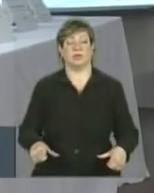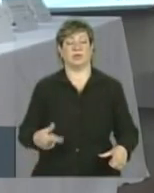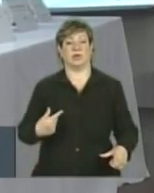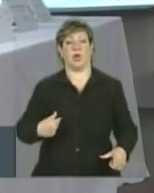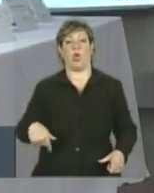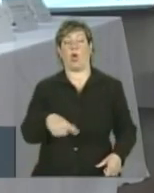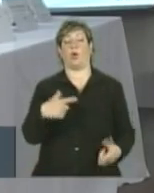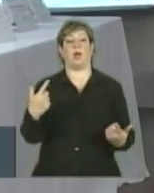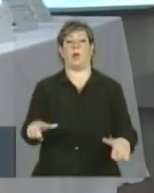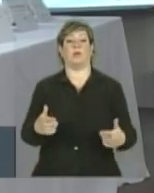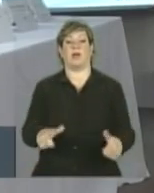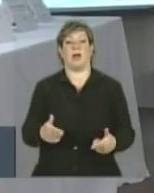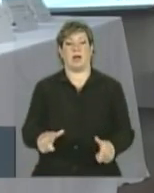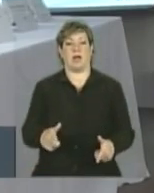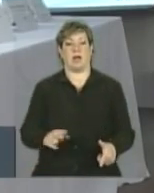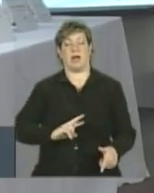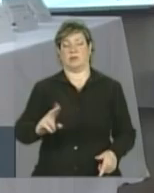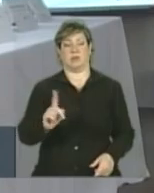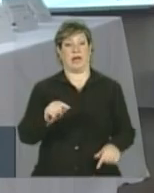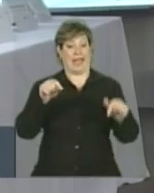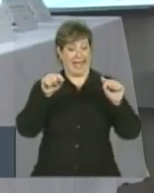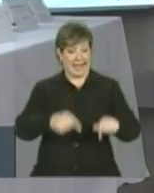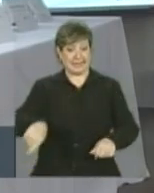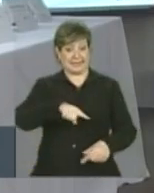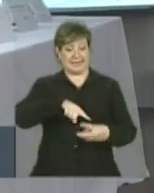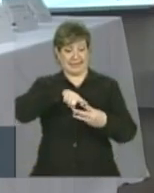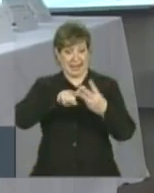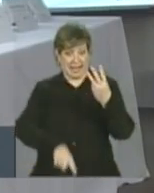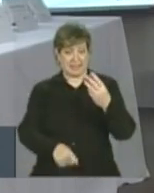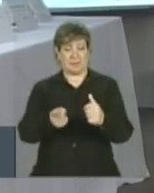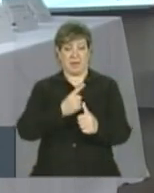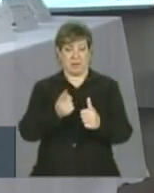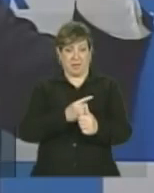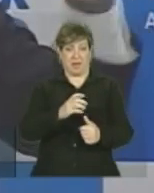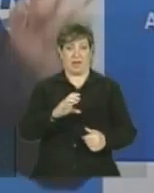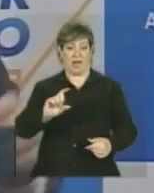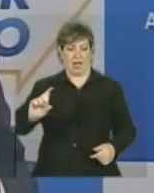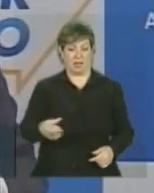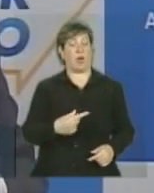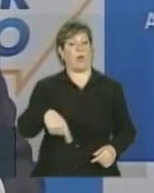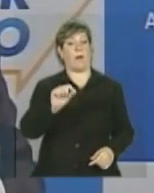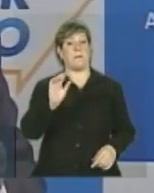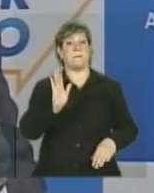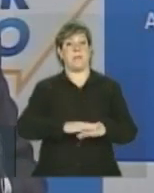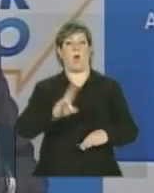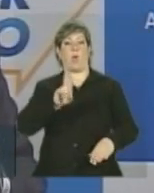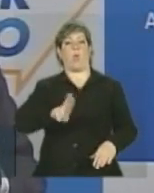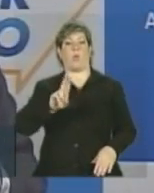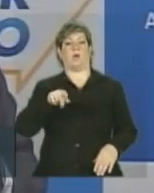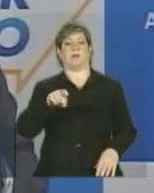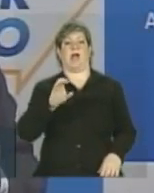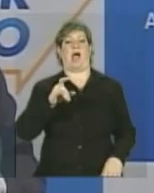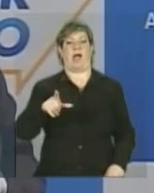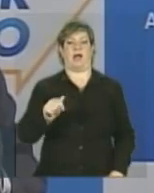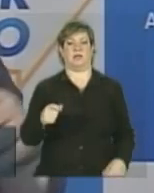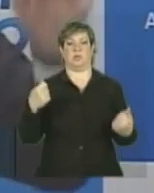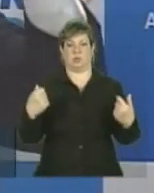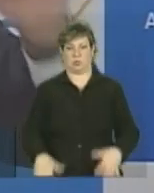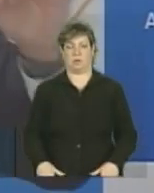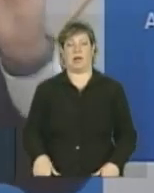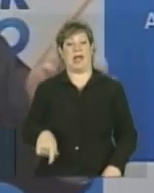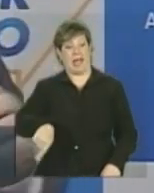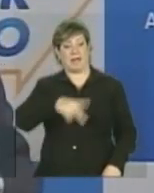nós não temos o nosso resultado. Não, esses três primeiros cartões são os três primeiros cartões que mais gastam na Caixa. Certo? E essas pessoas